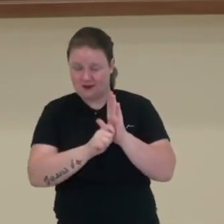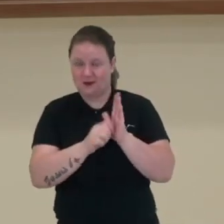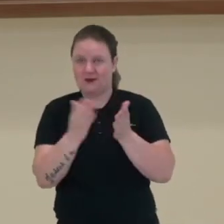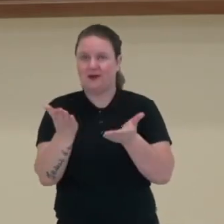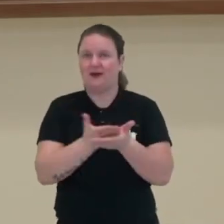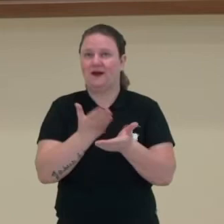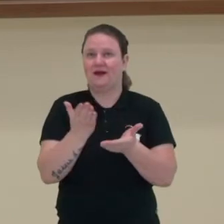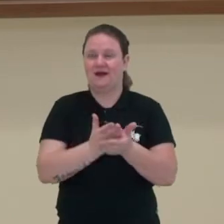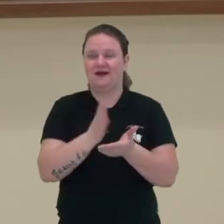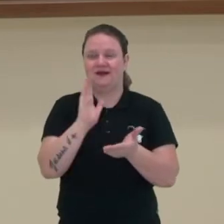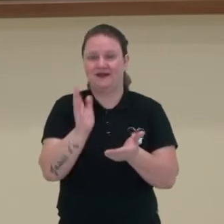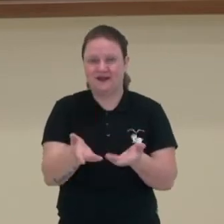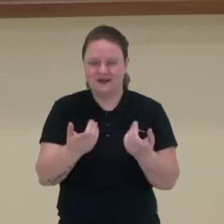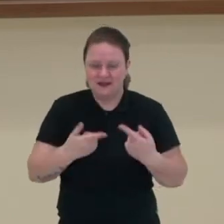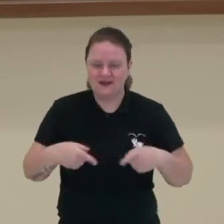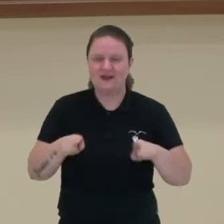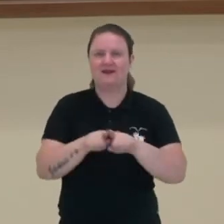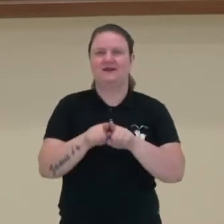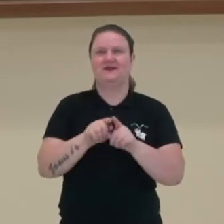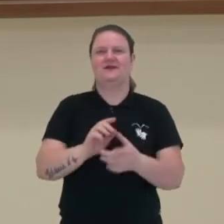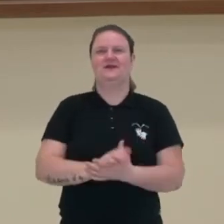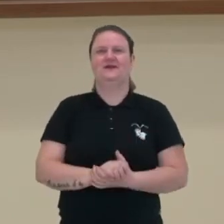caderno e nós já voltamos.